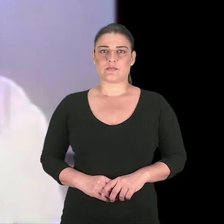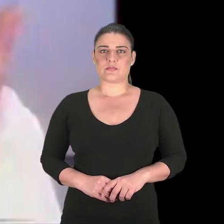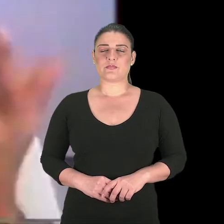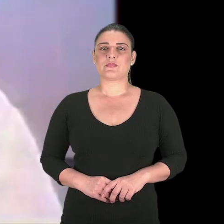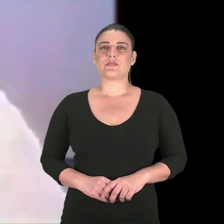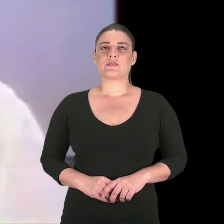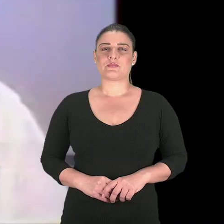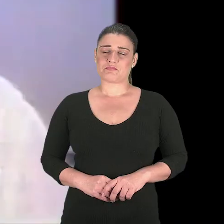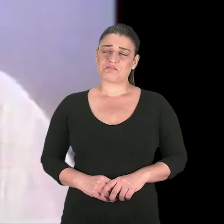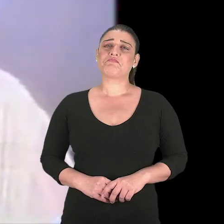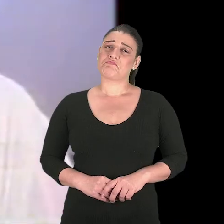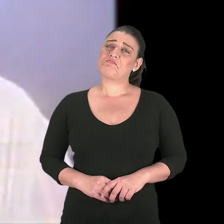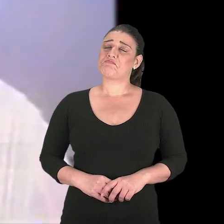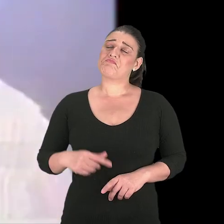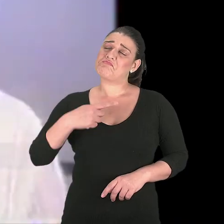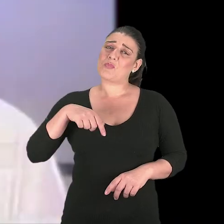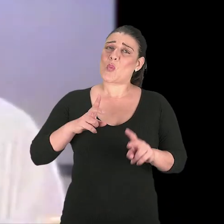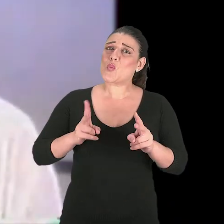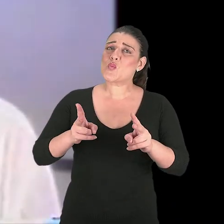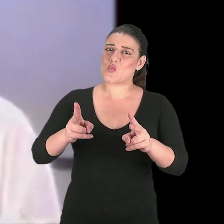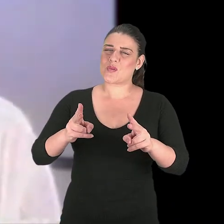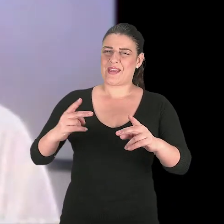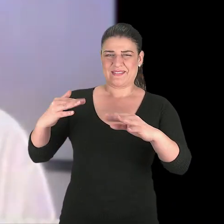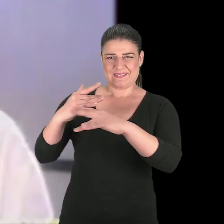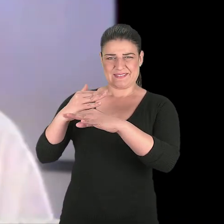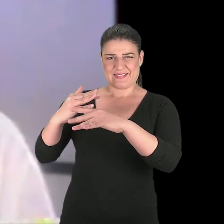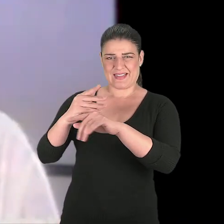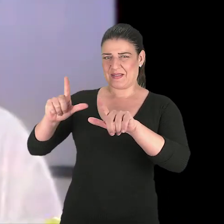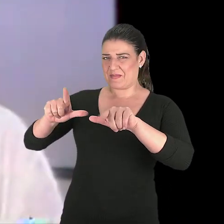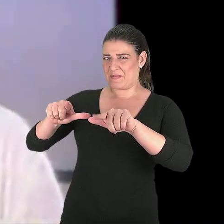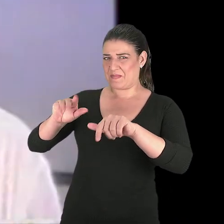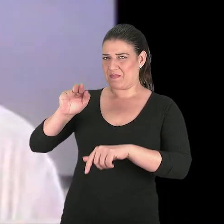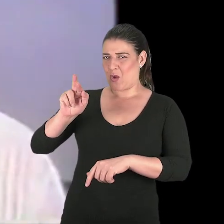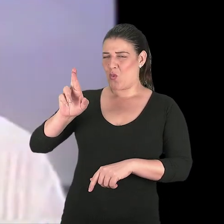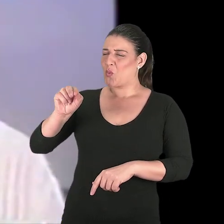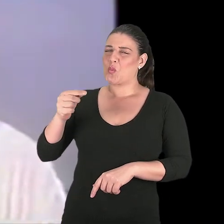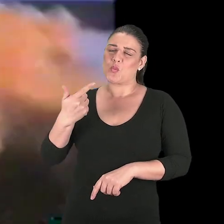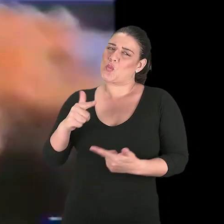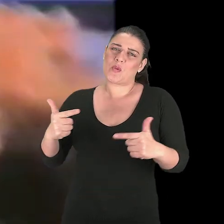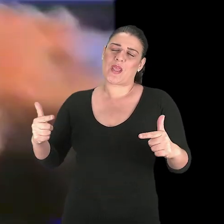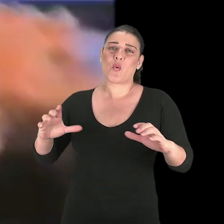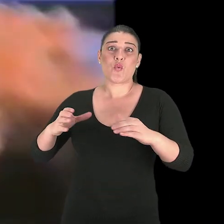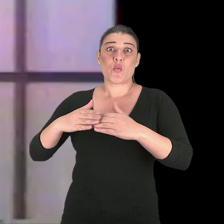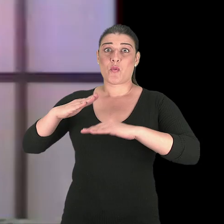A gente está caminhando ainda, né? Bauru, ainda a gente não tem um grupo profissional de dança,